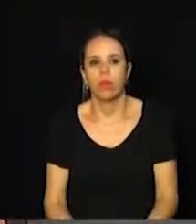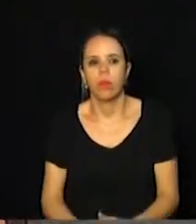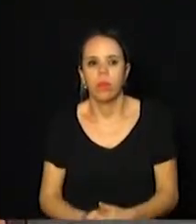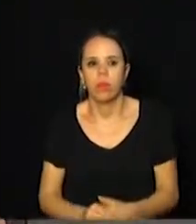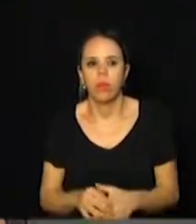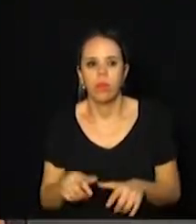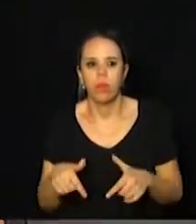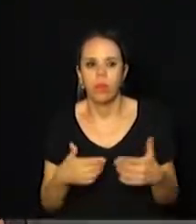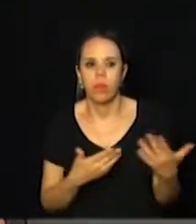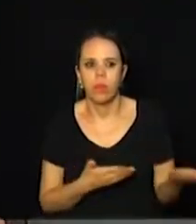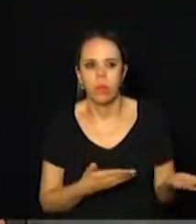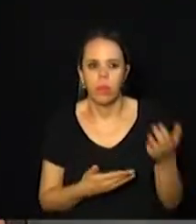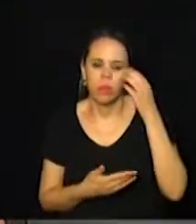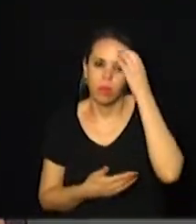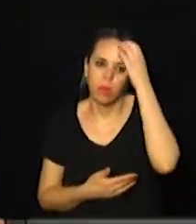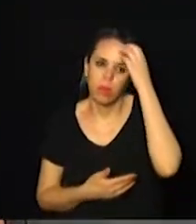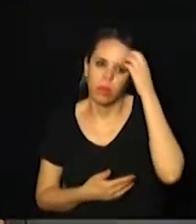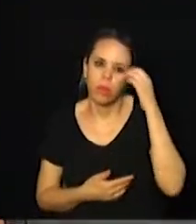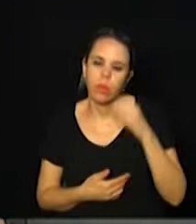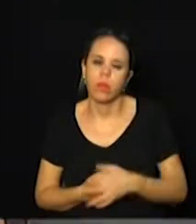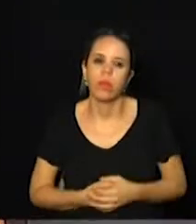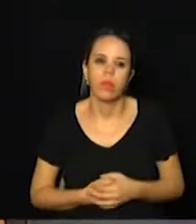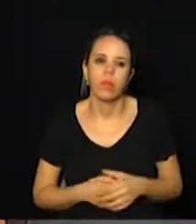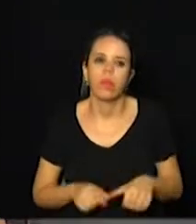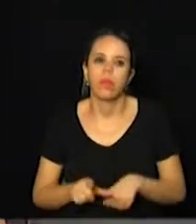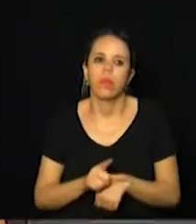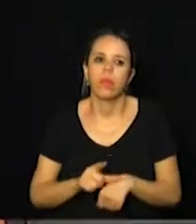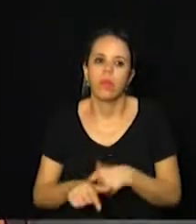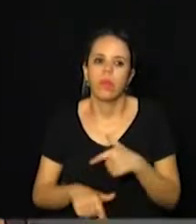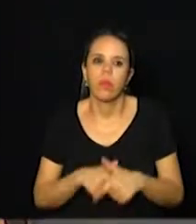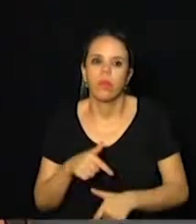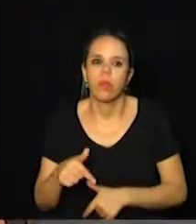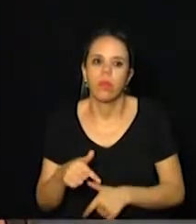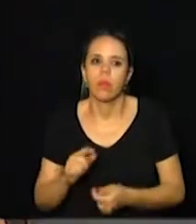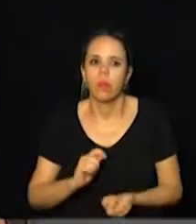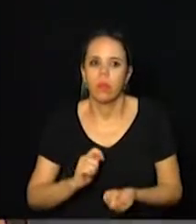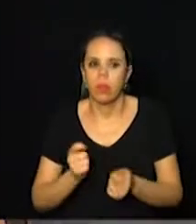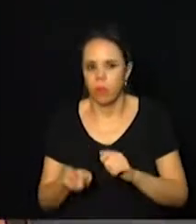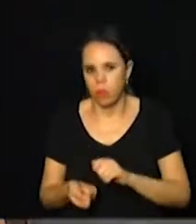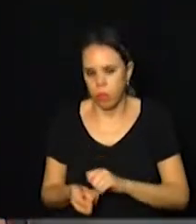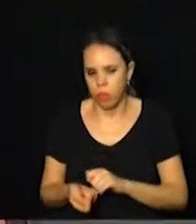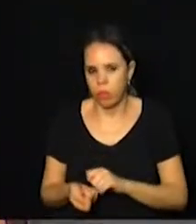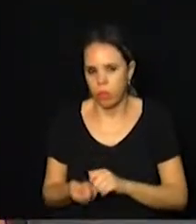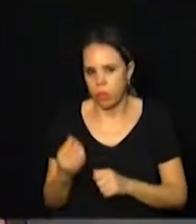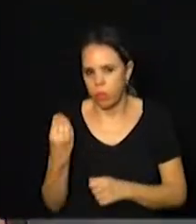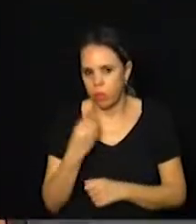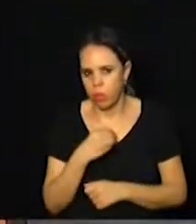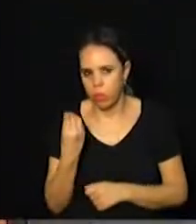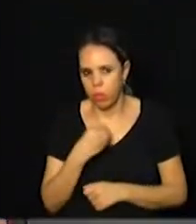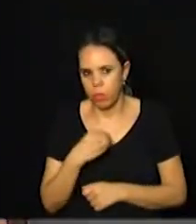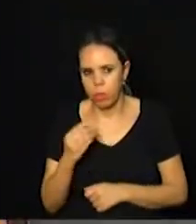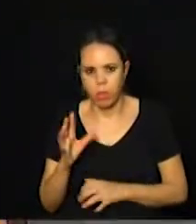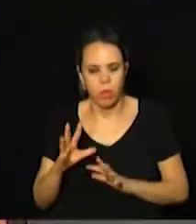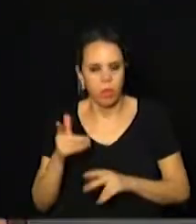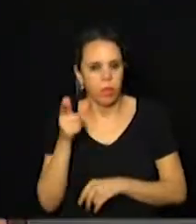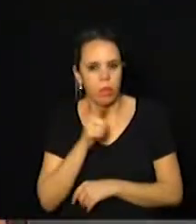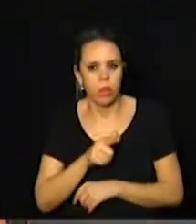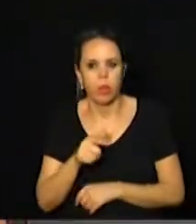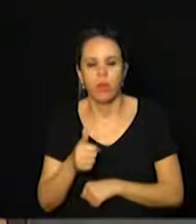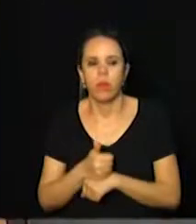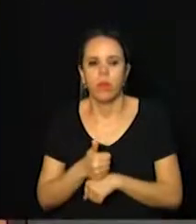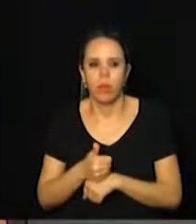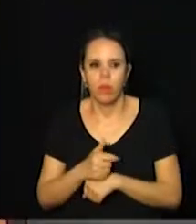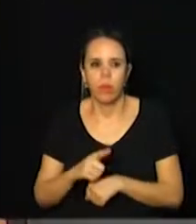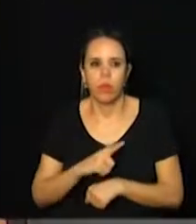trabalho ele por lava a legislação trabalhista e todas as conquistas que essa